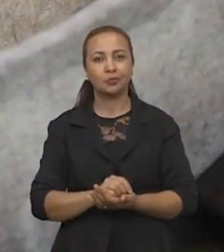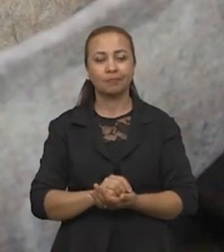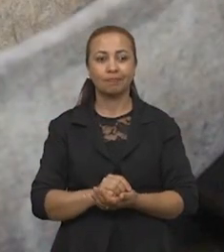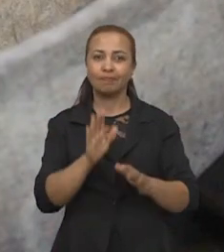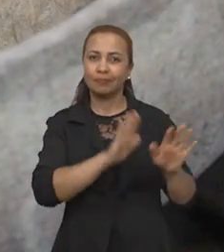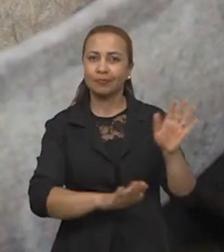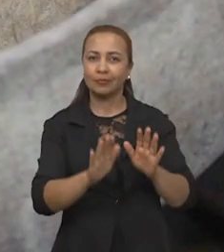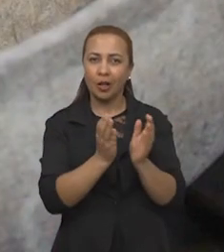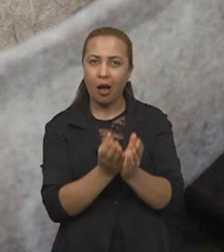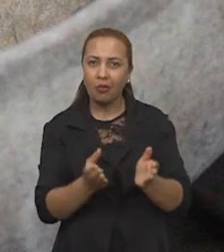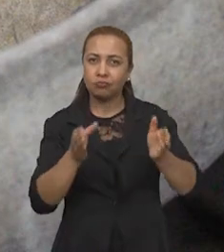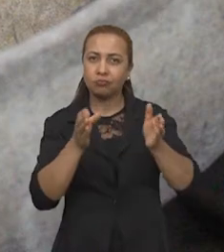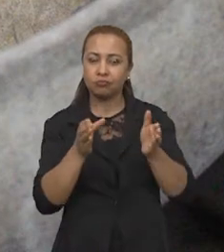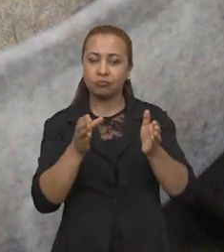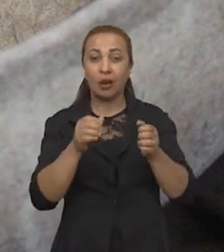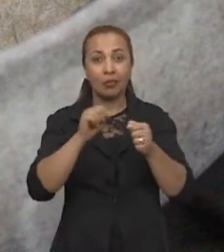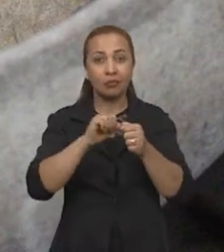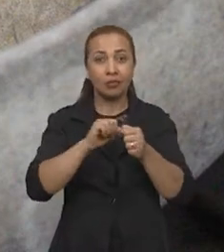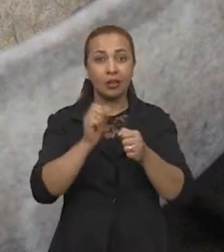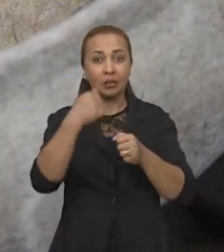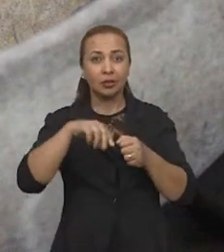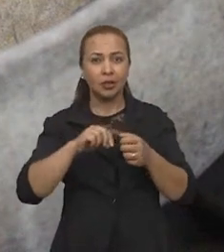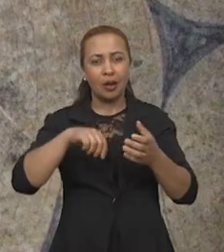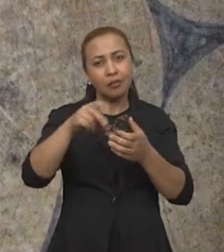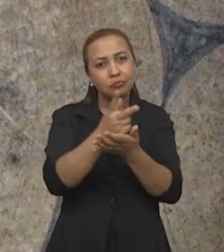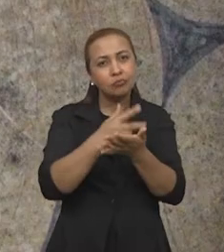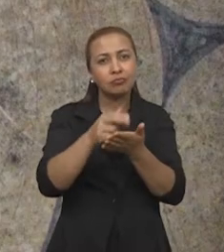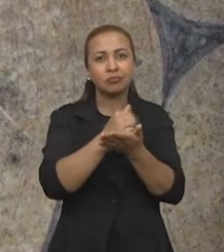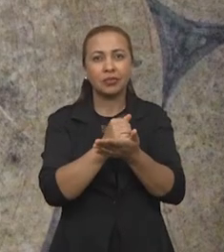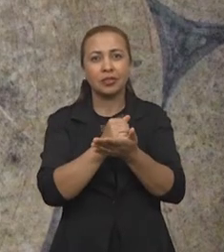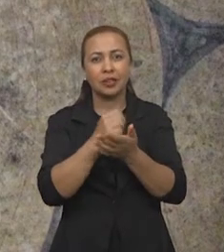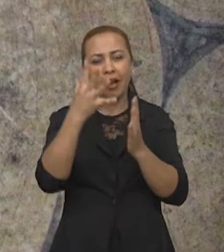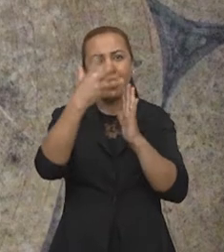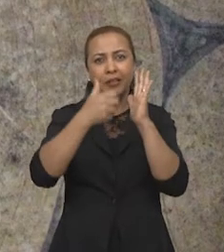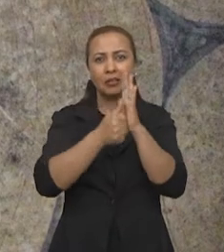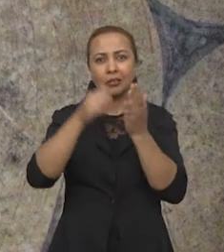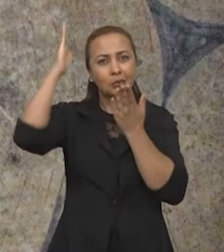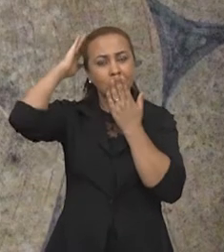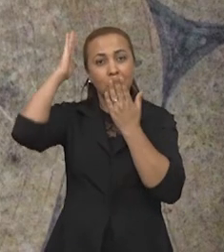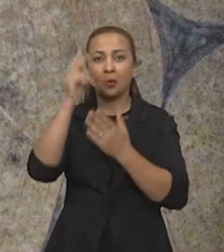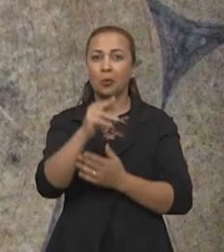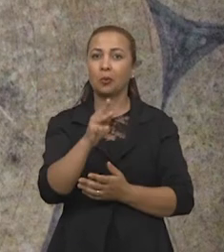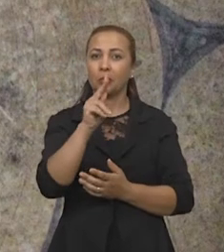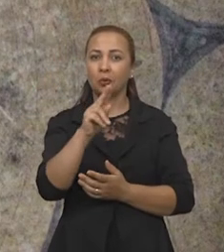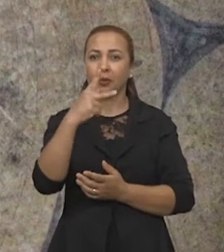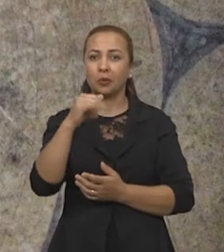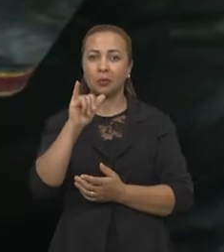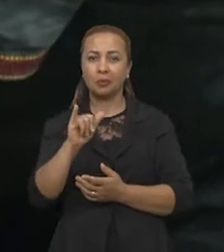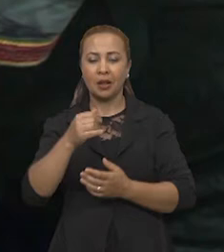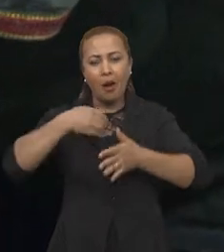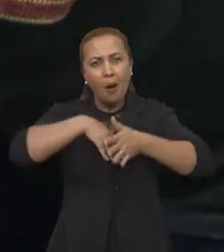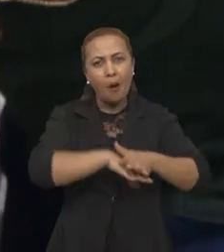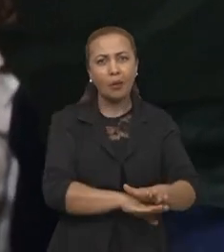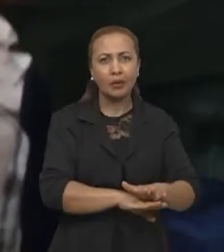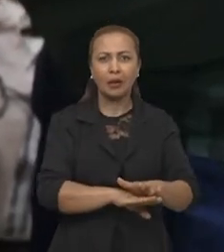Olha só a conservação dessa tigela feita em argila com desenhos geométricos característicos dos índios Tupi-Guarani.